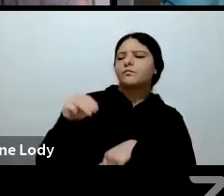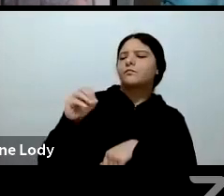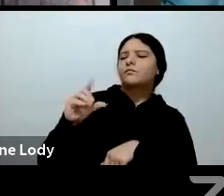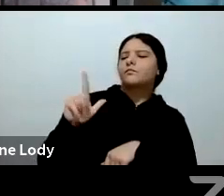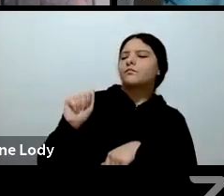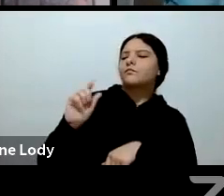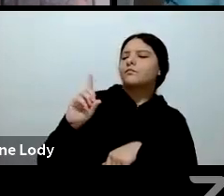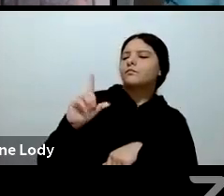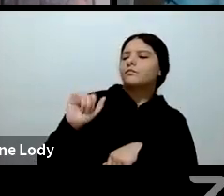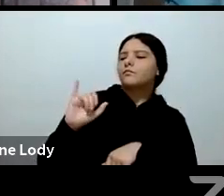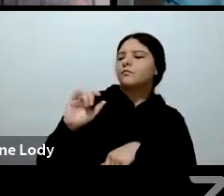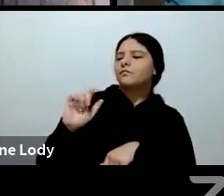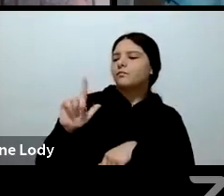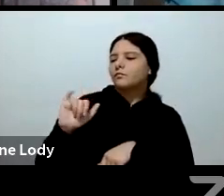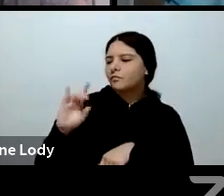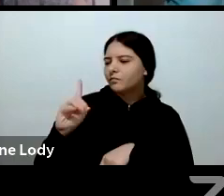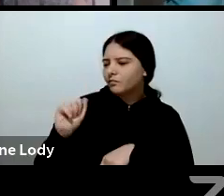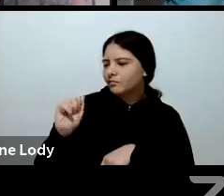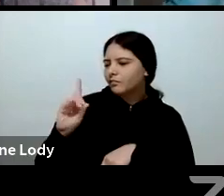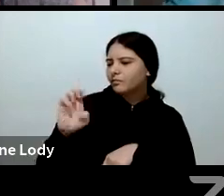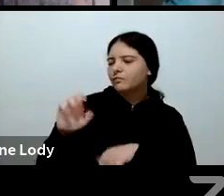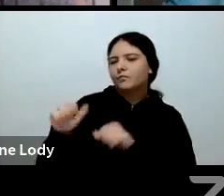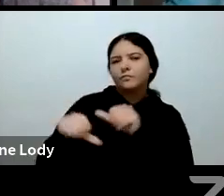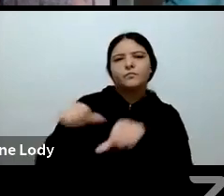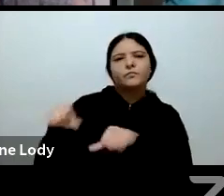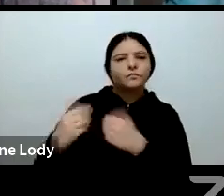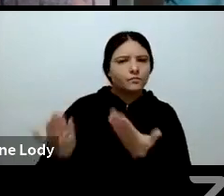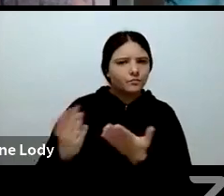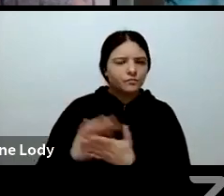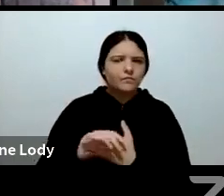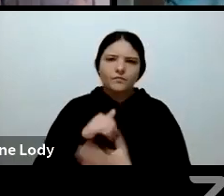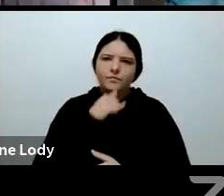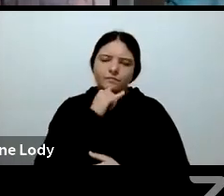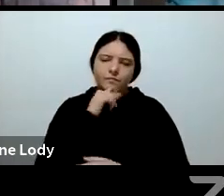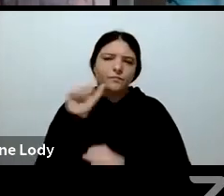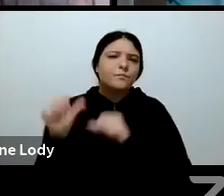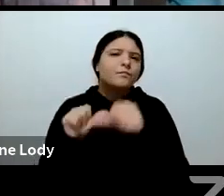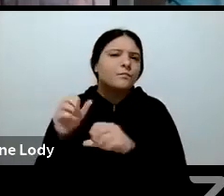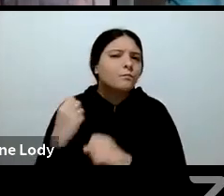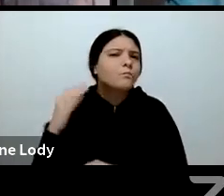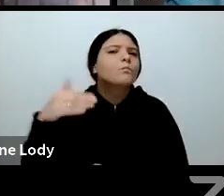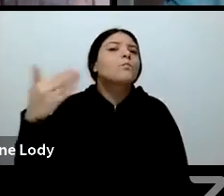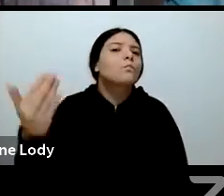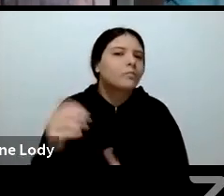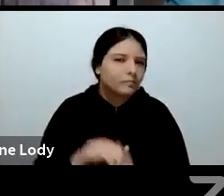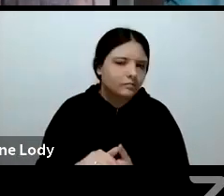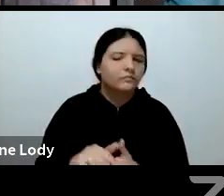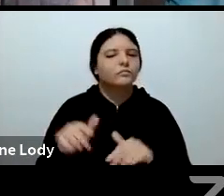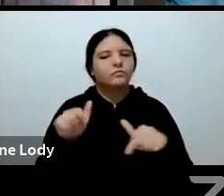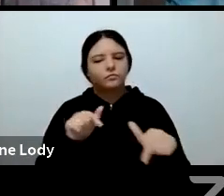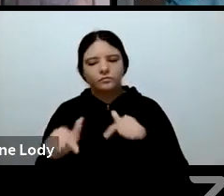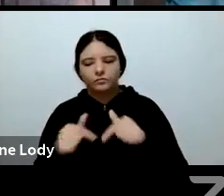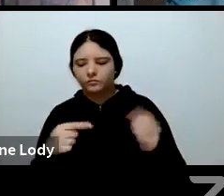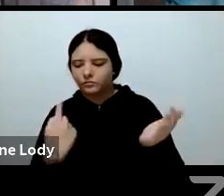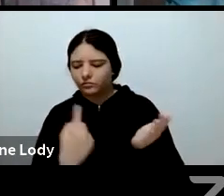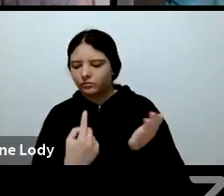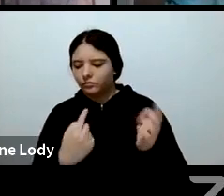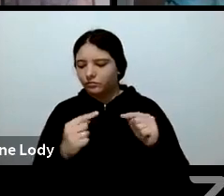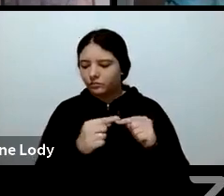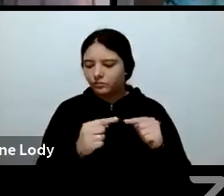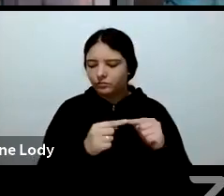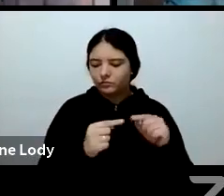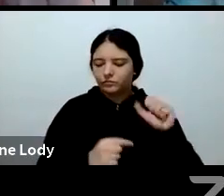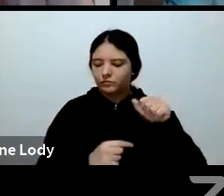né, de um e aí isso tem muito a ver com o trabalho, né, da Sanguita